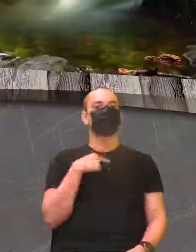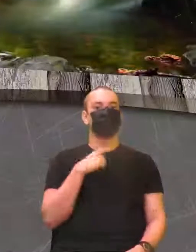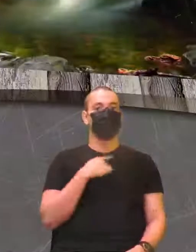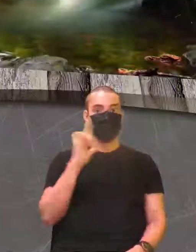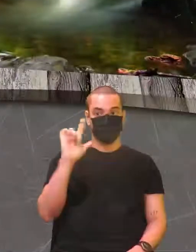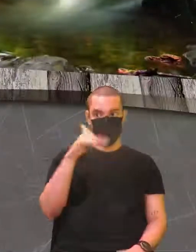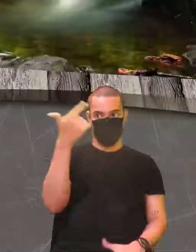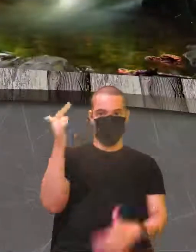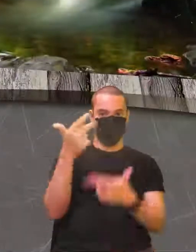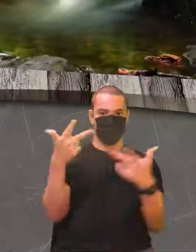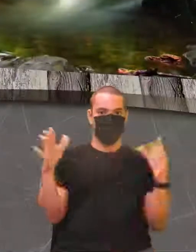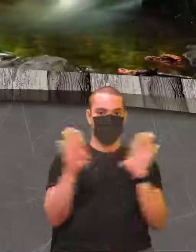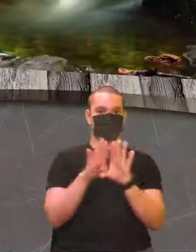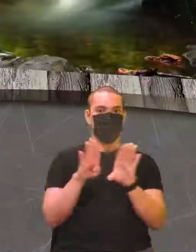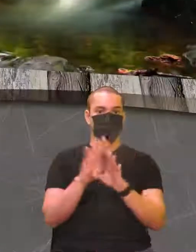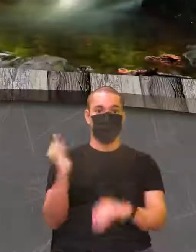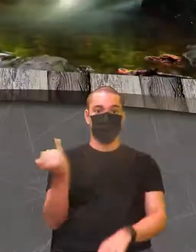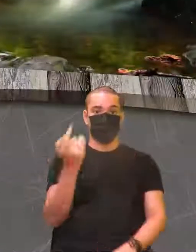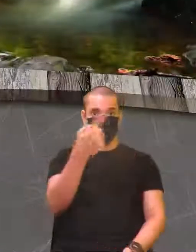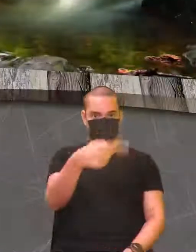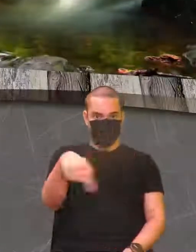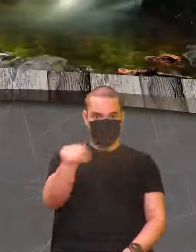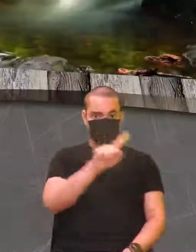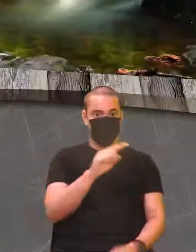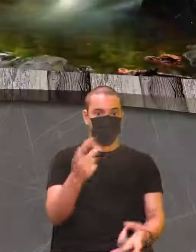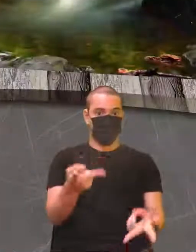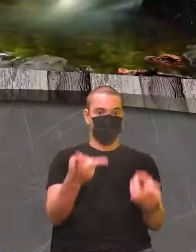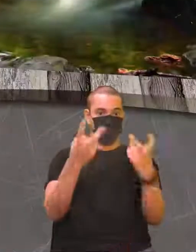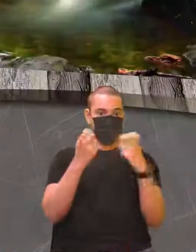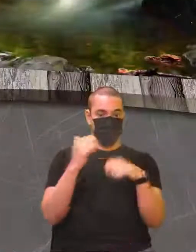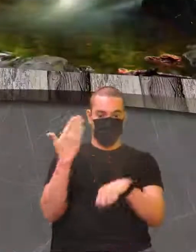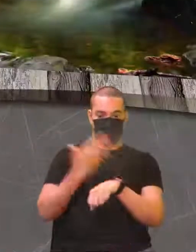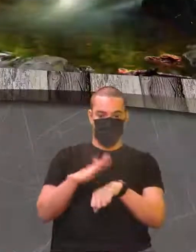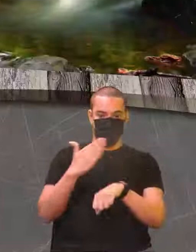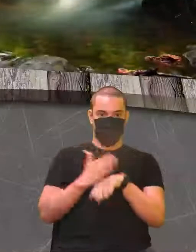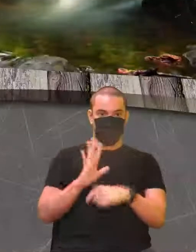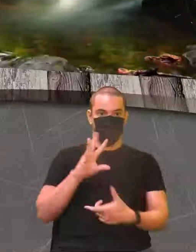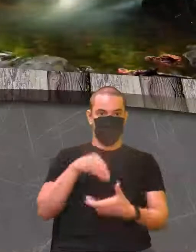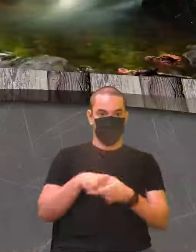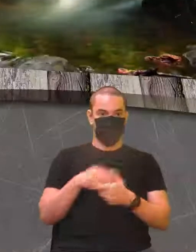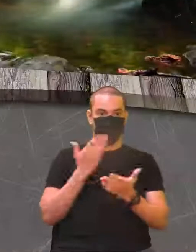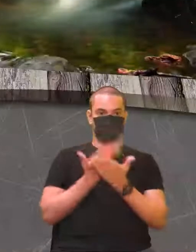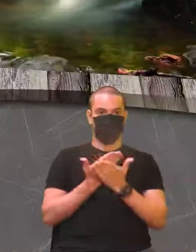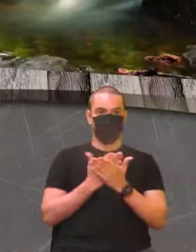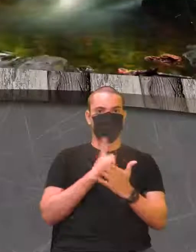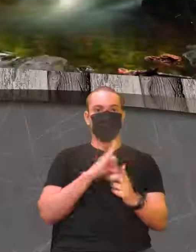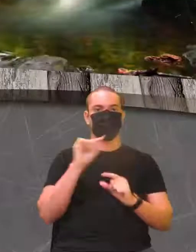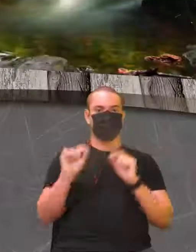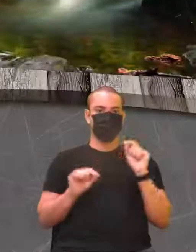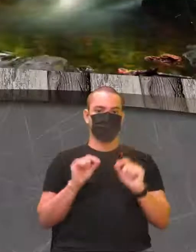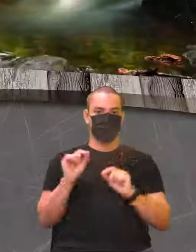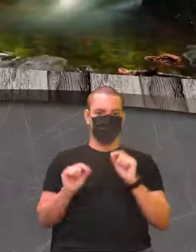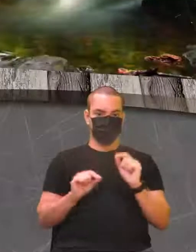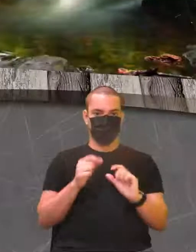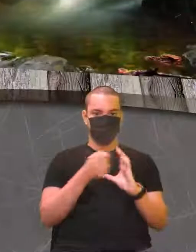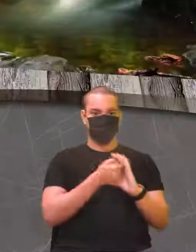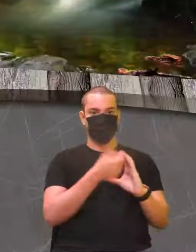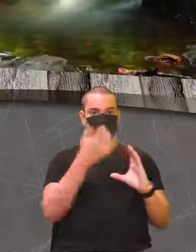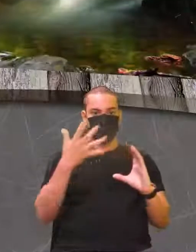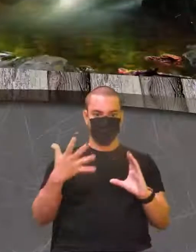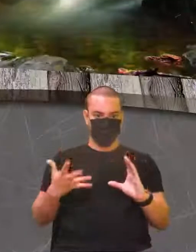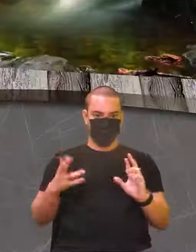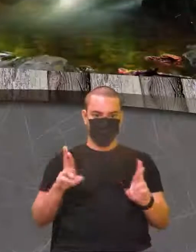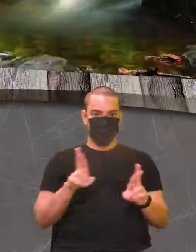outra coisa também, eu acho que foi muito importante para você perceber aqui na prática, durante a nossa aula, que tem